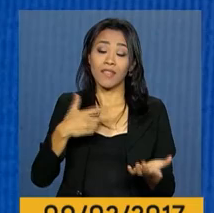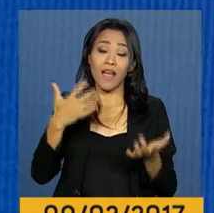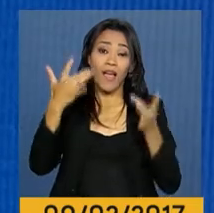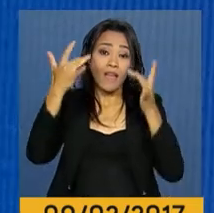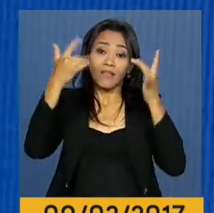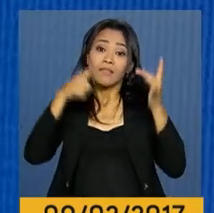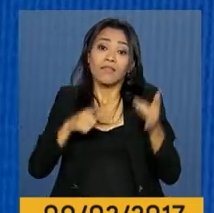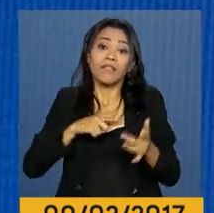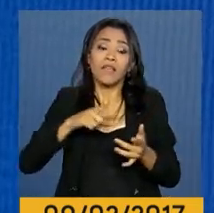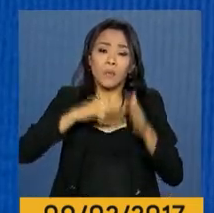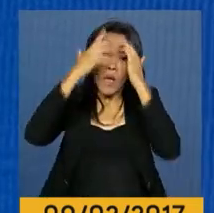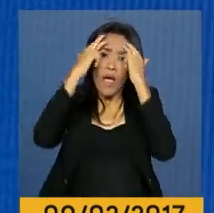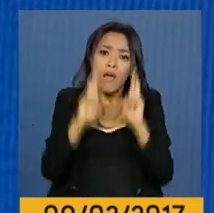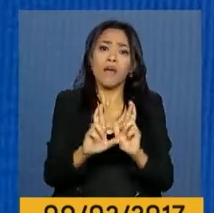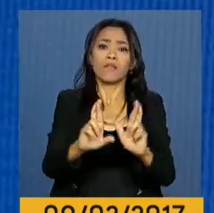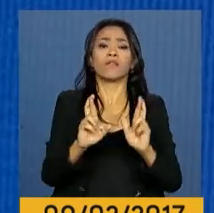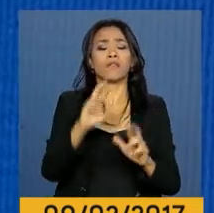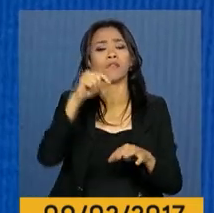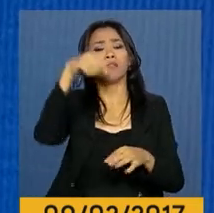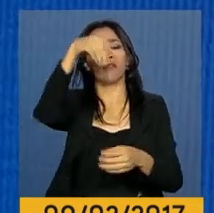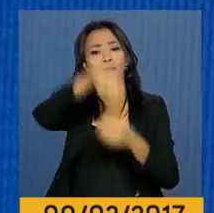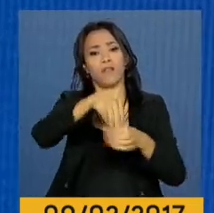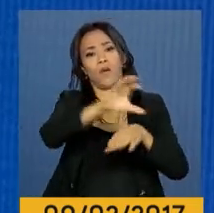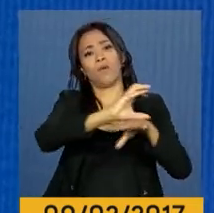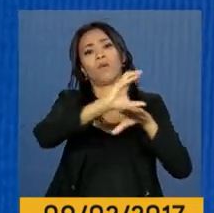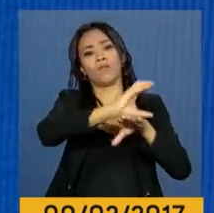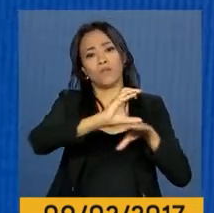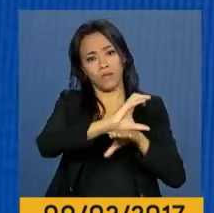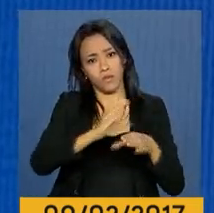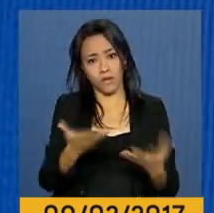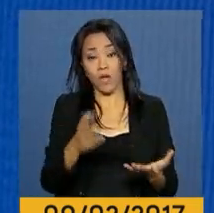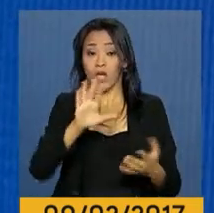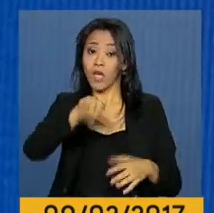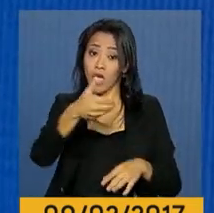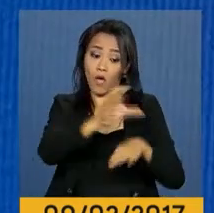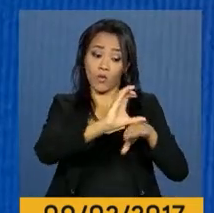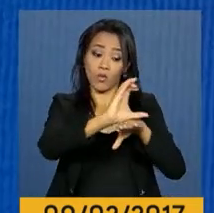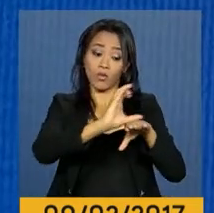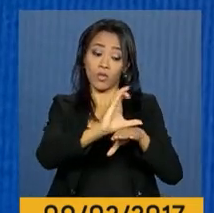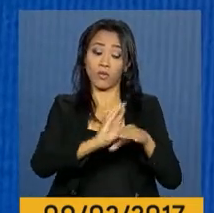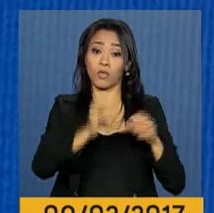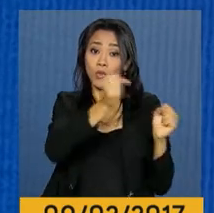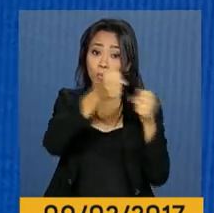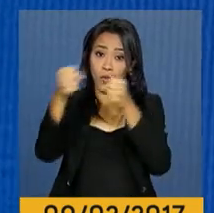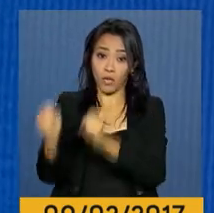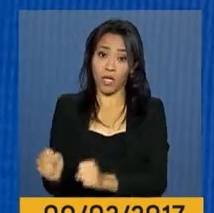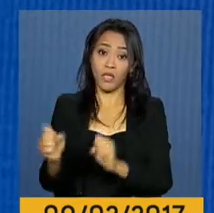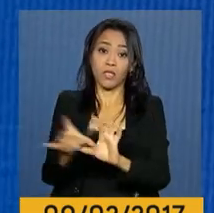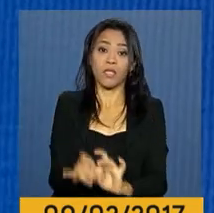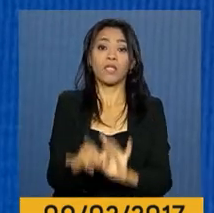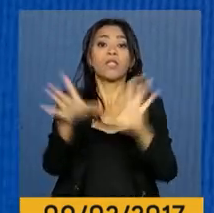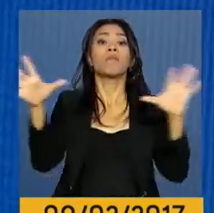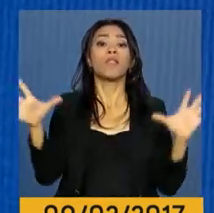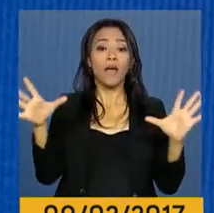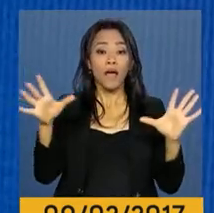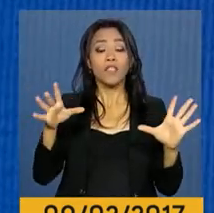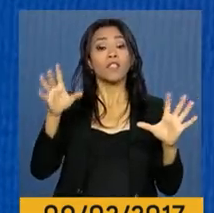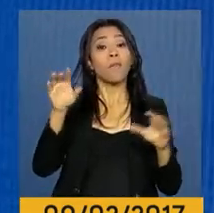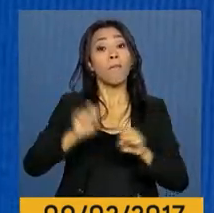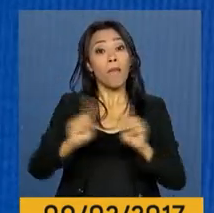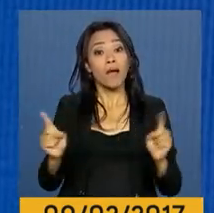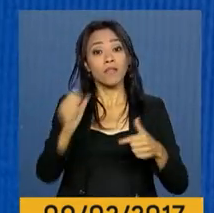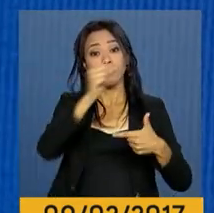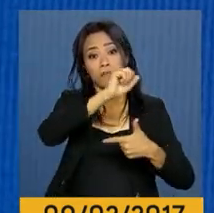no suporte do próprio estado brasileiro Quando a constituição diz os poderes são em independentes e harmônicos entre